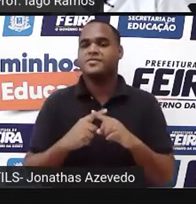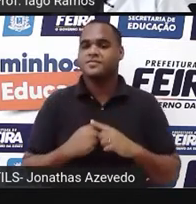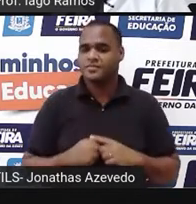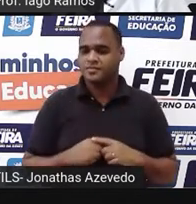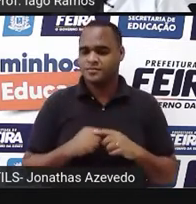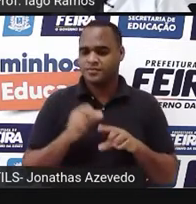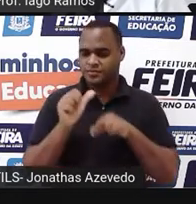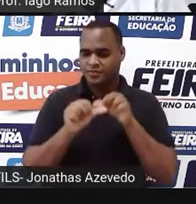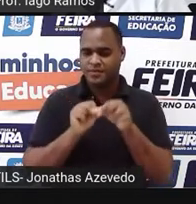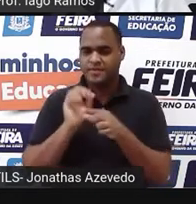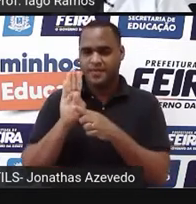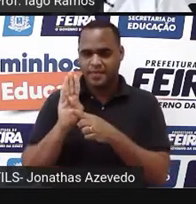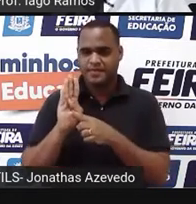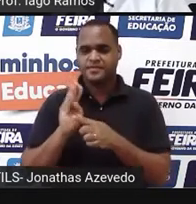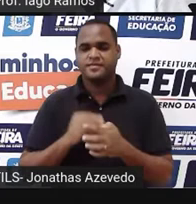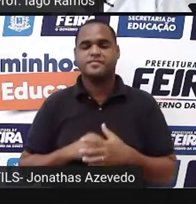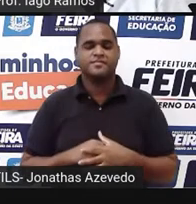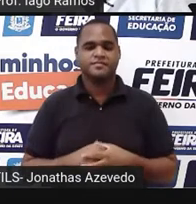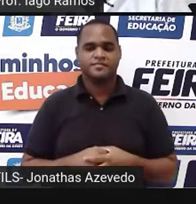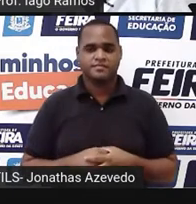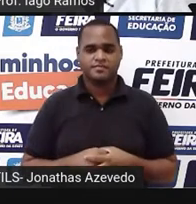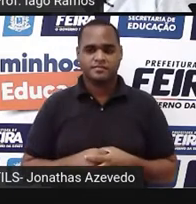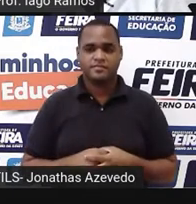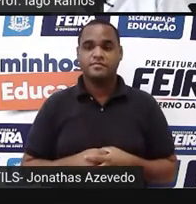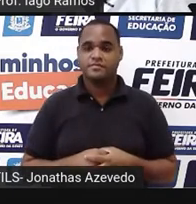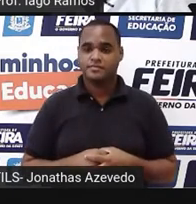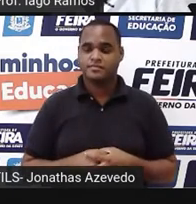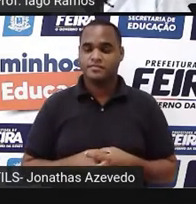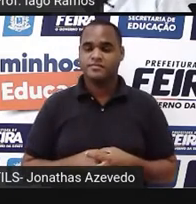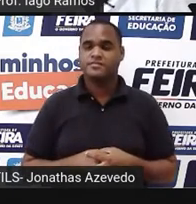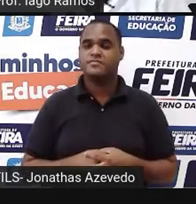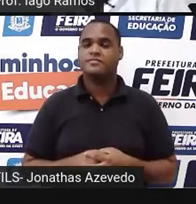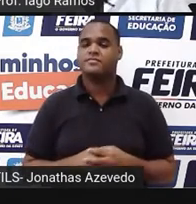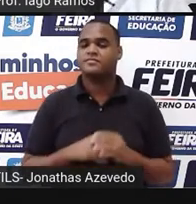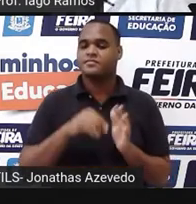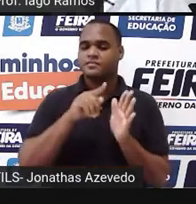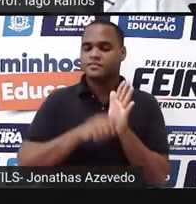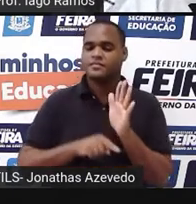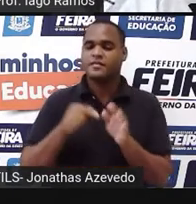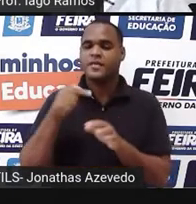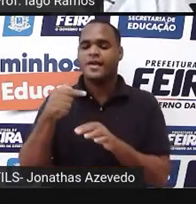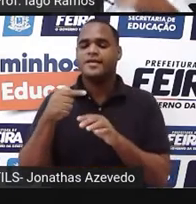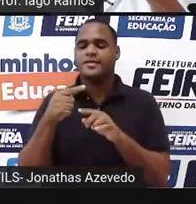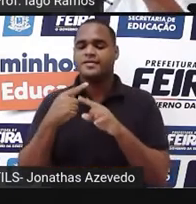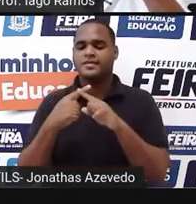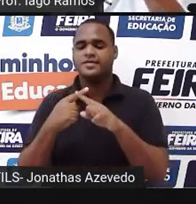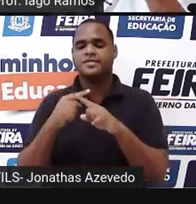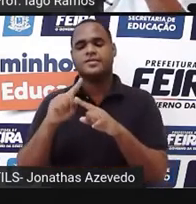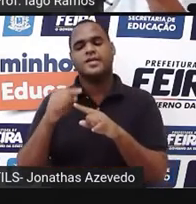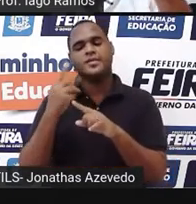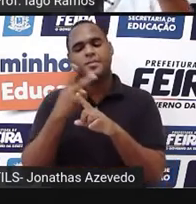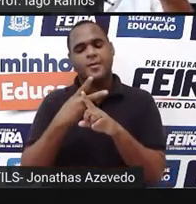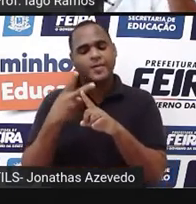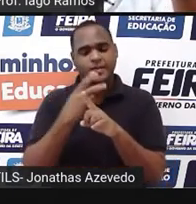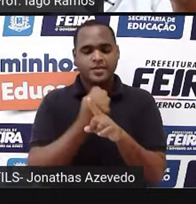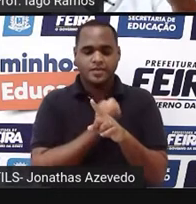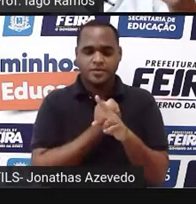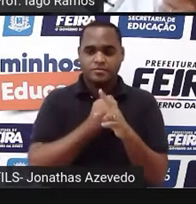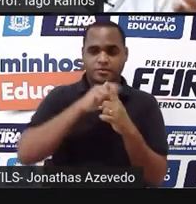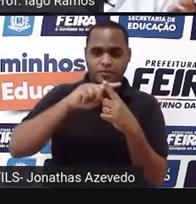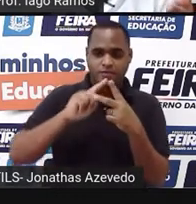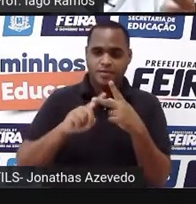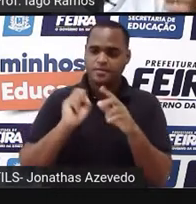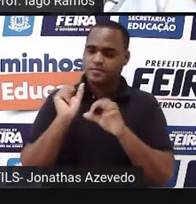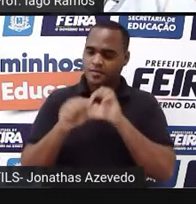coeficiente b, tá? Então, se aqui está dando menos 7, a gente procura dois números para dar o oposto de